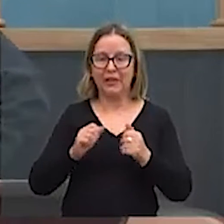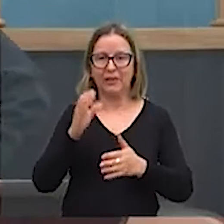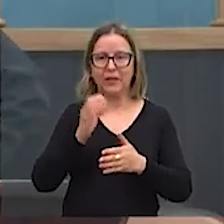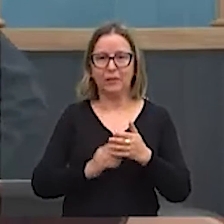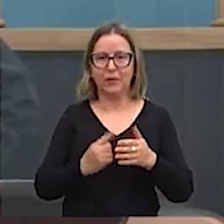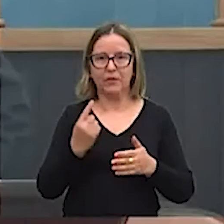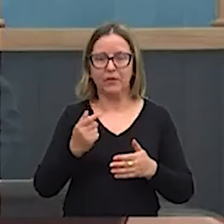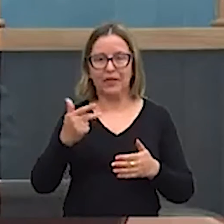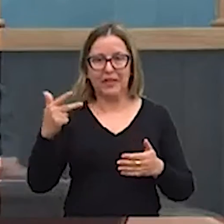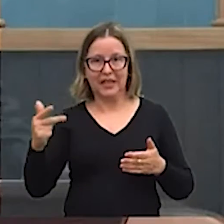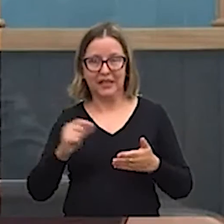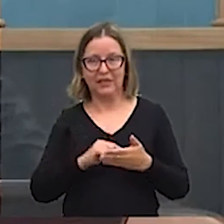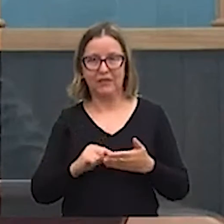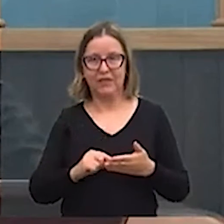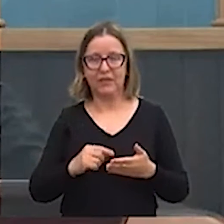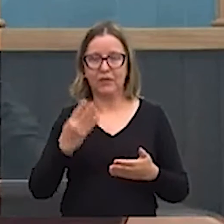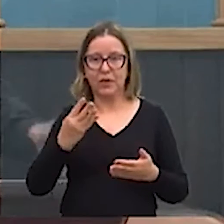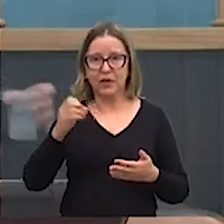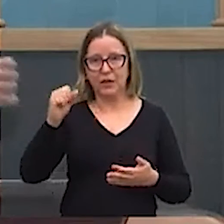48.